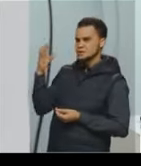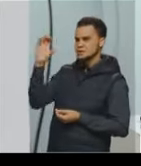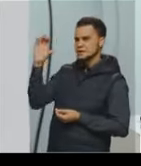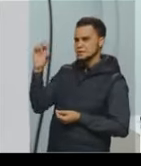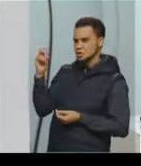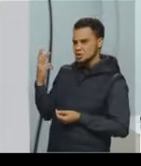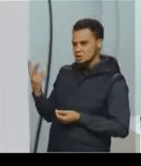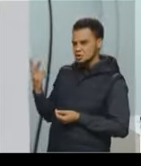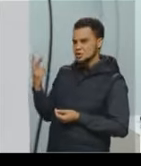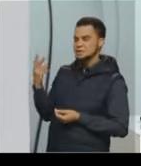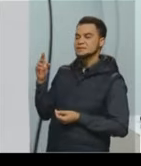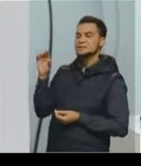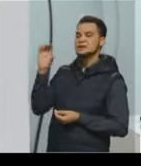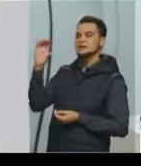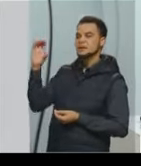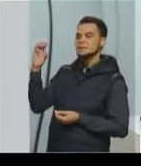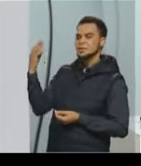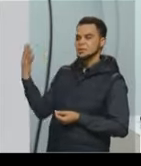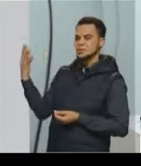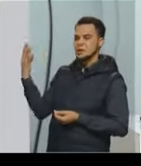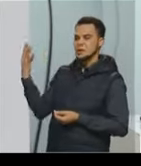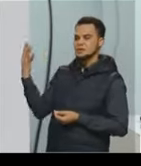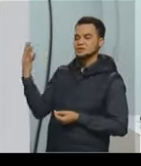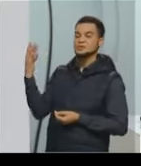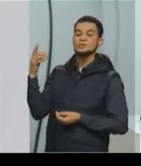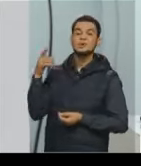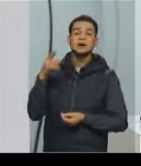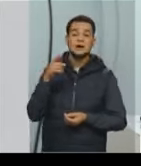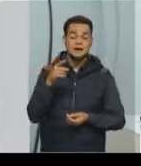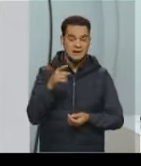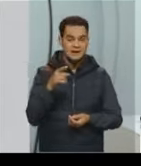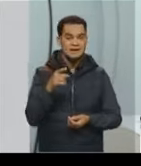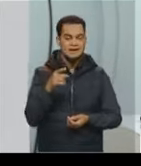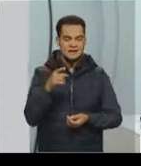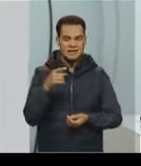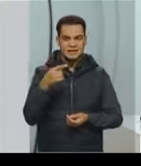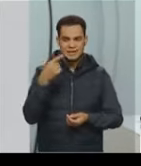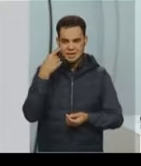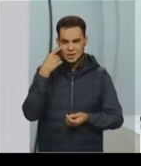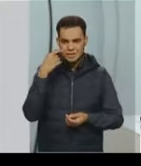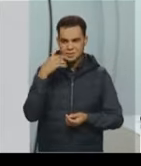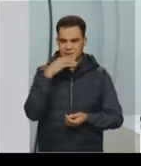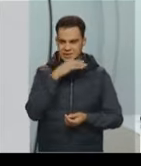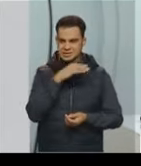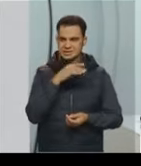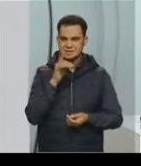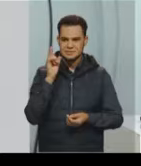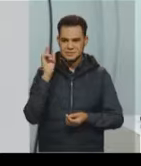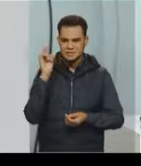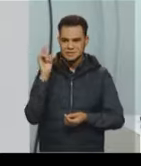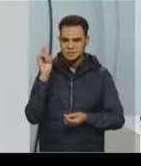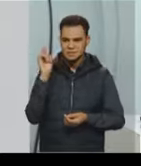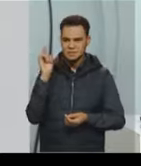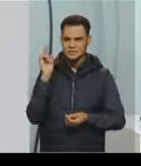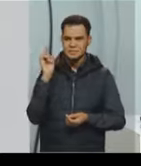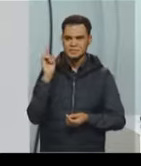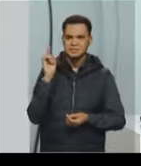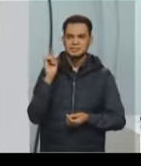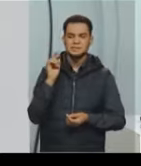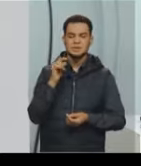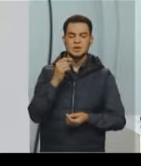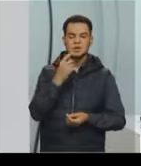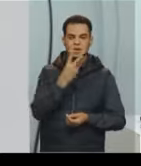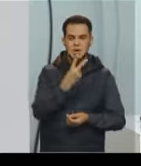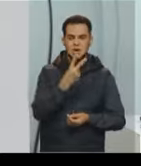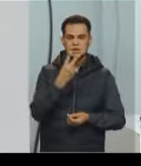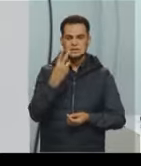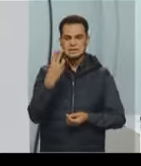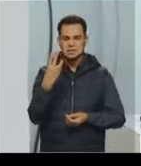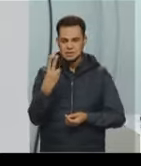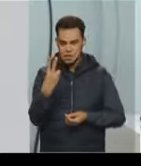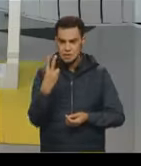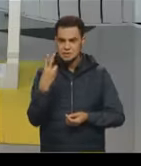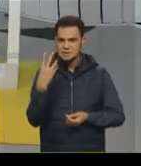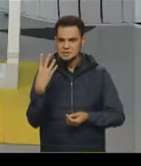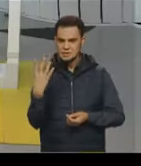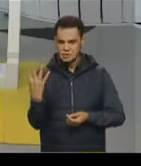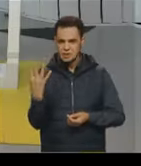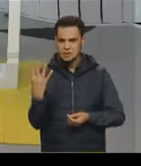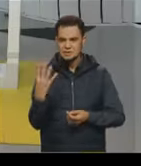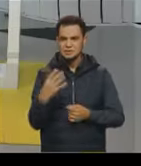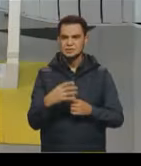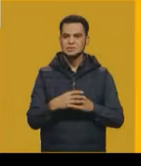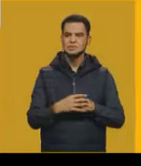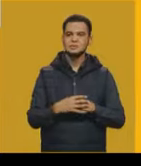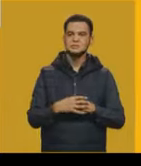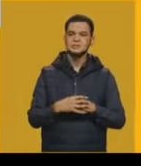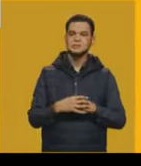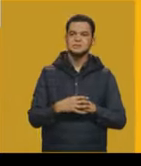4, certo? Então, eu tenho aqui 2, 2, 4, certo?